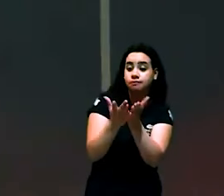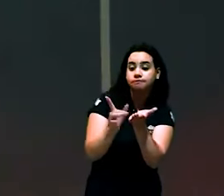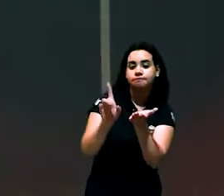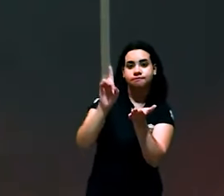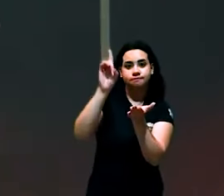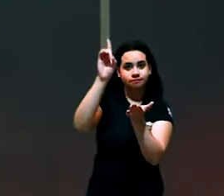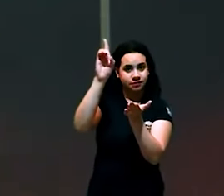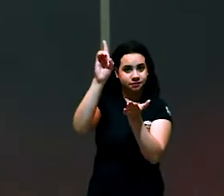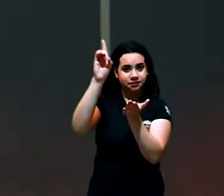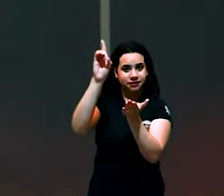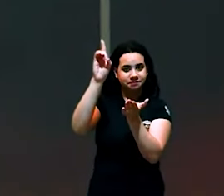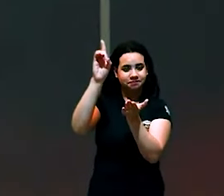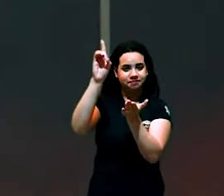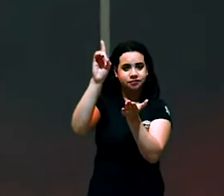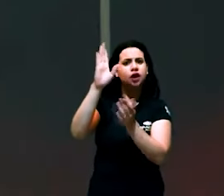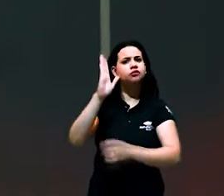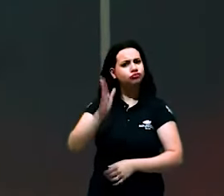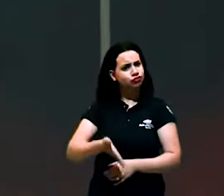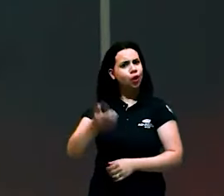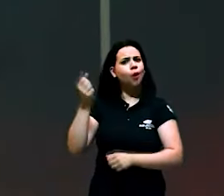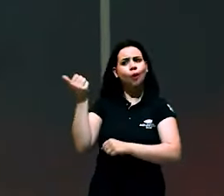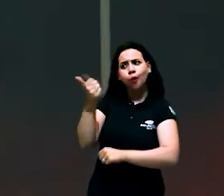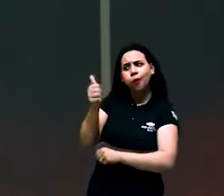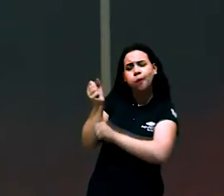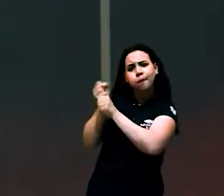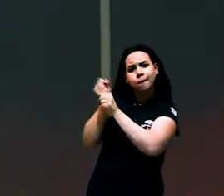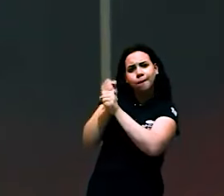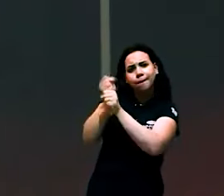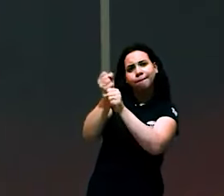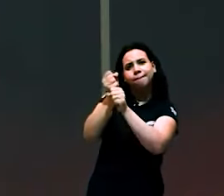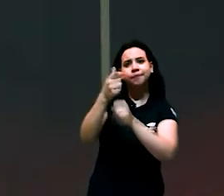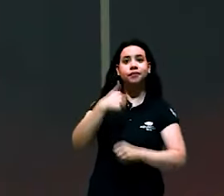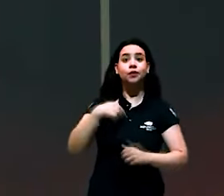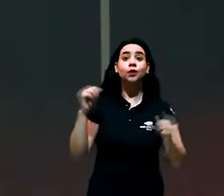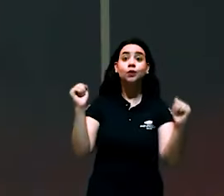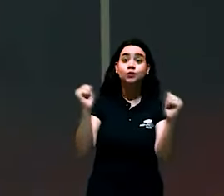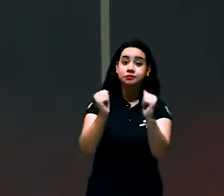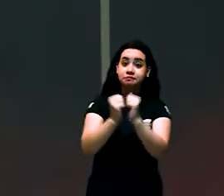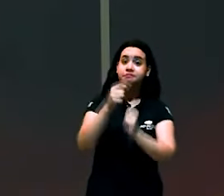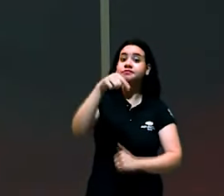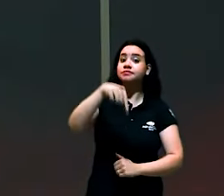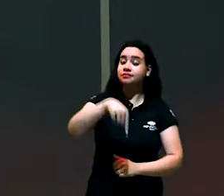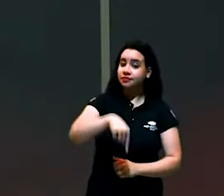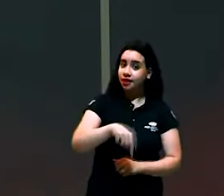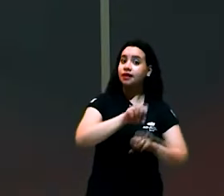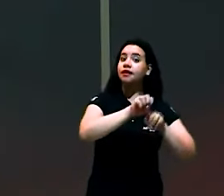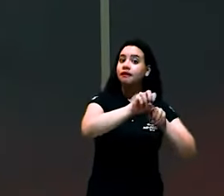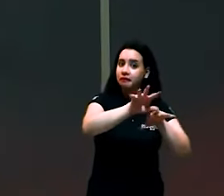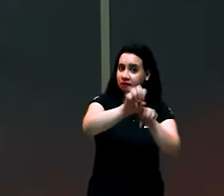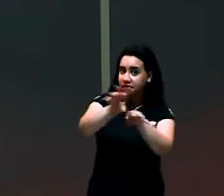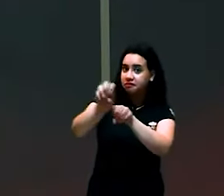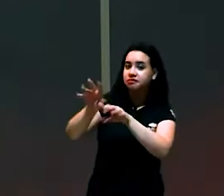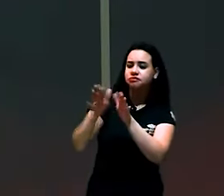19ª, e fazer parte deste trabalho de ensino da palavra do